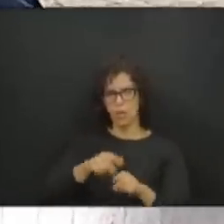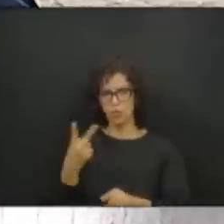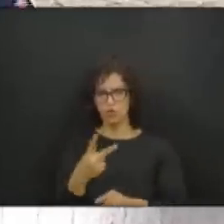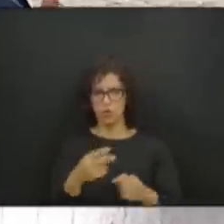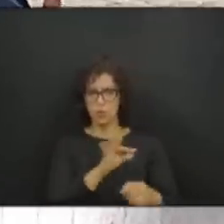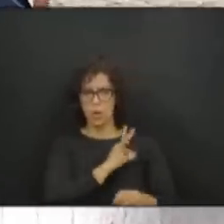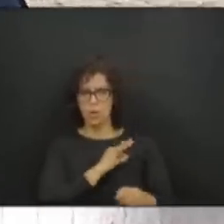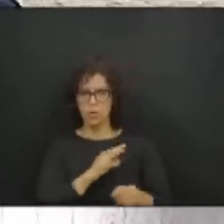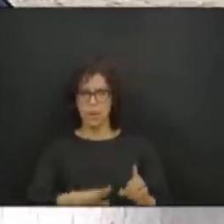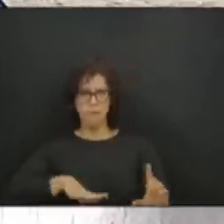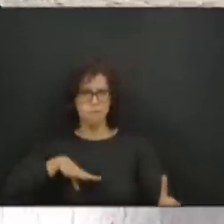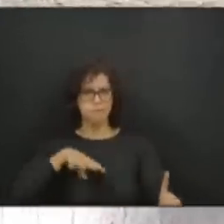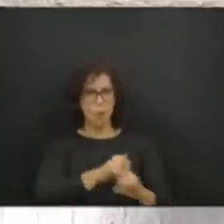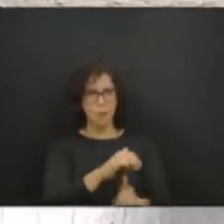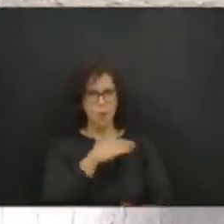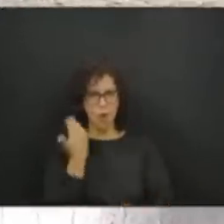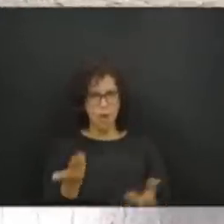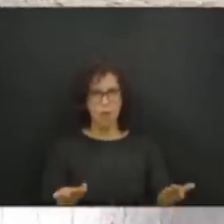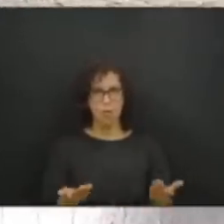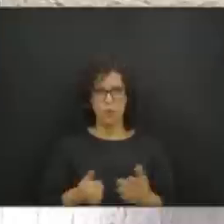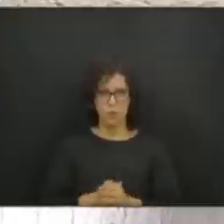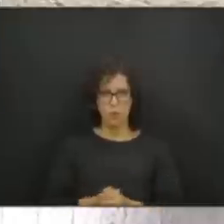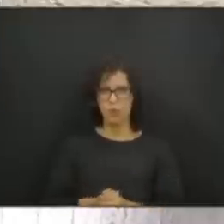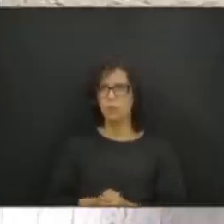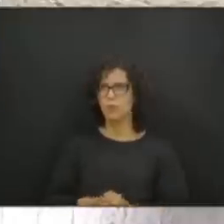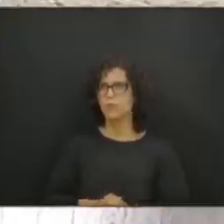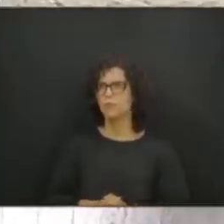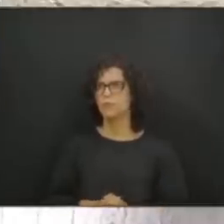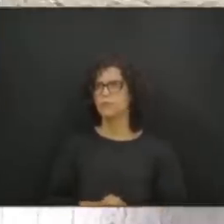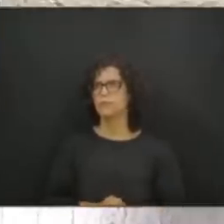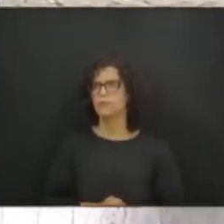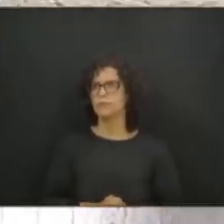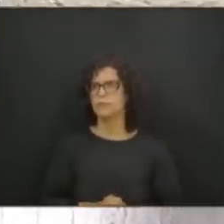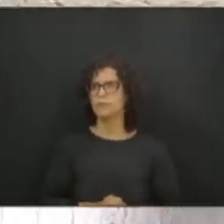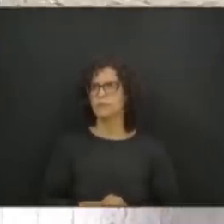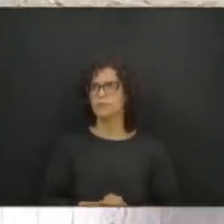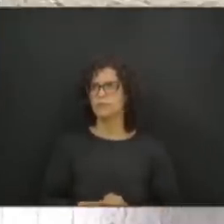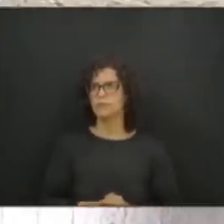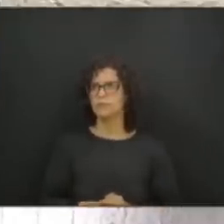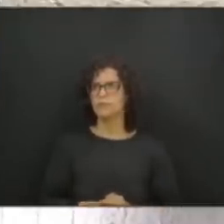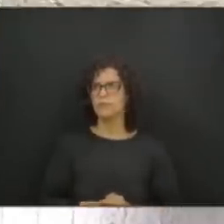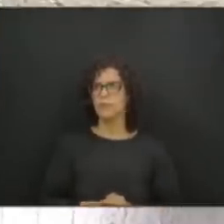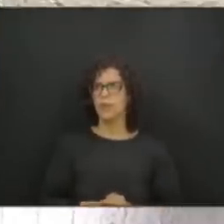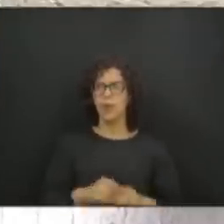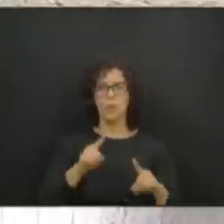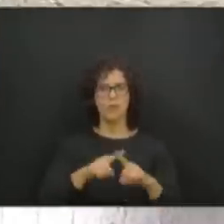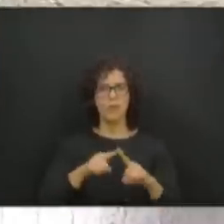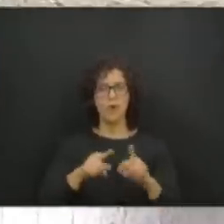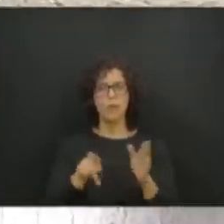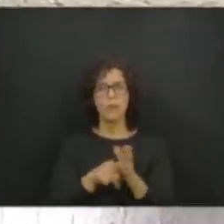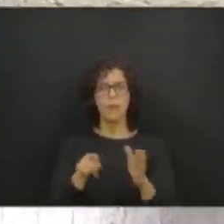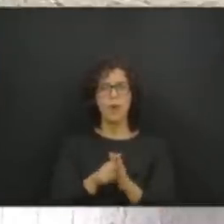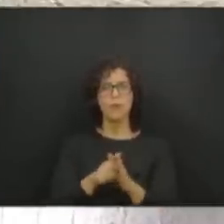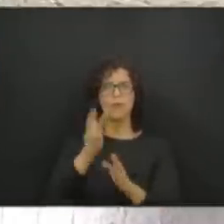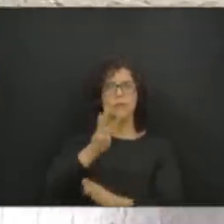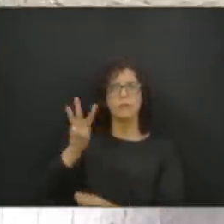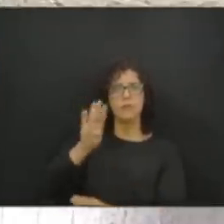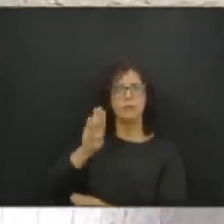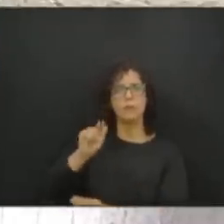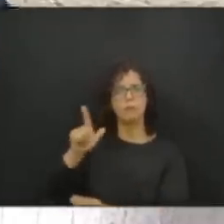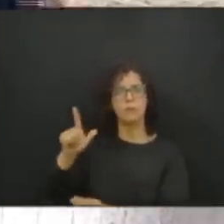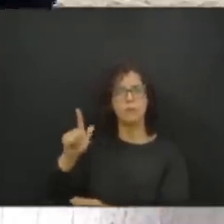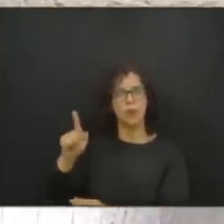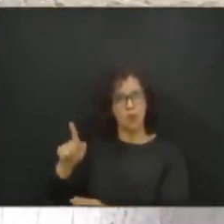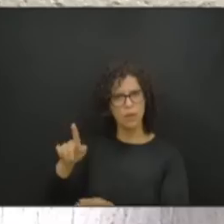morte dos policiais pelo amor de Deus gente e para de ver blog tendencioso